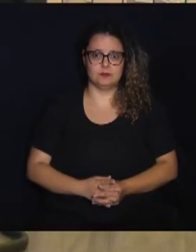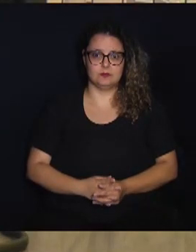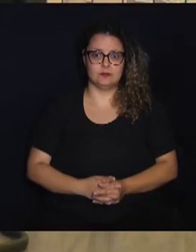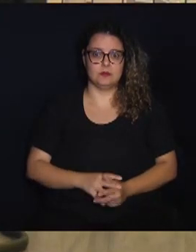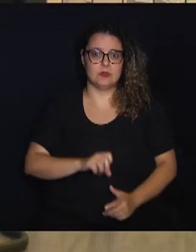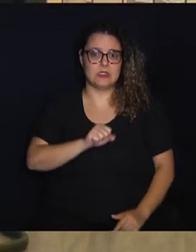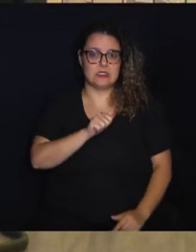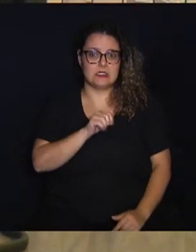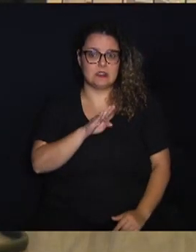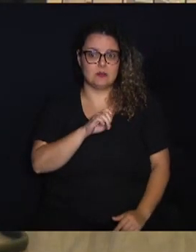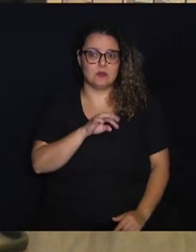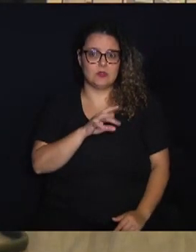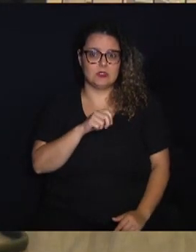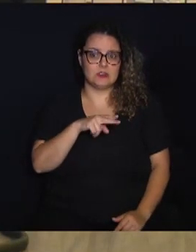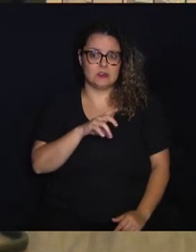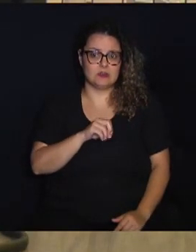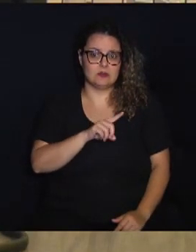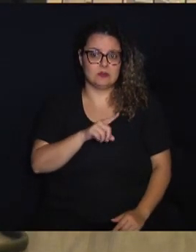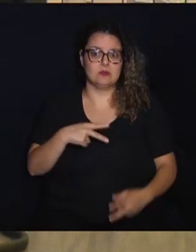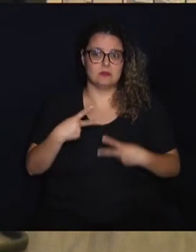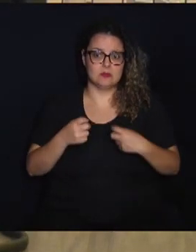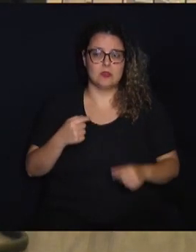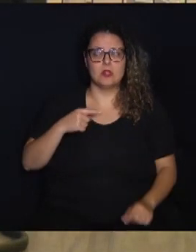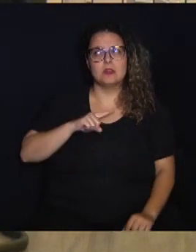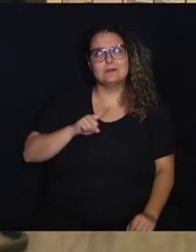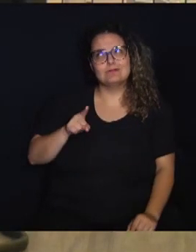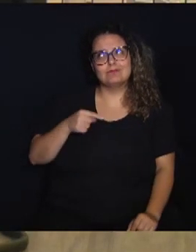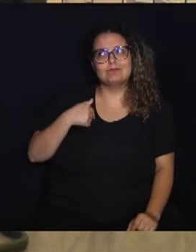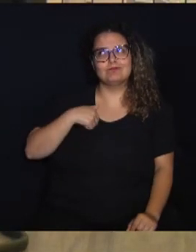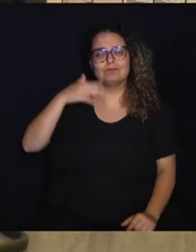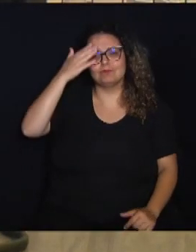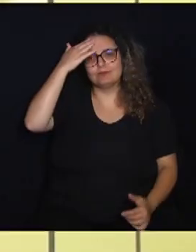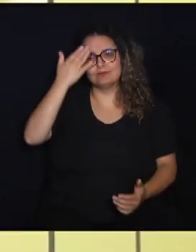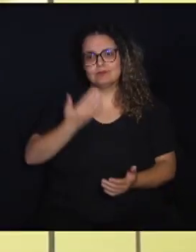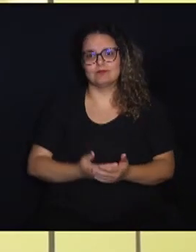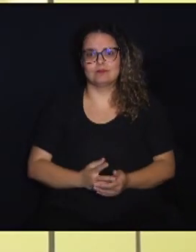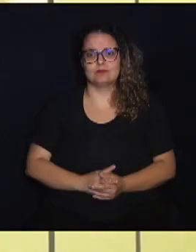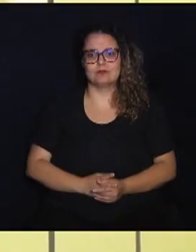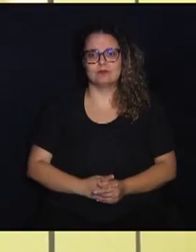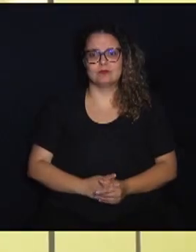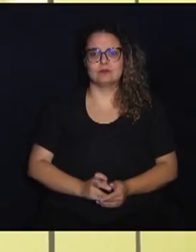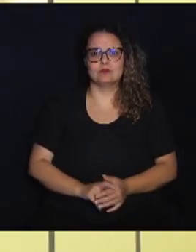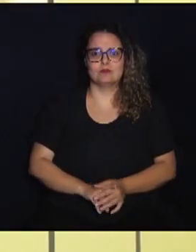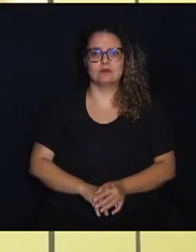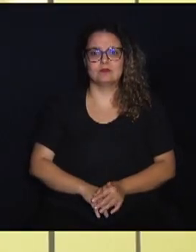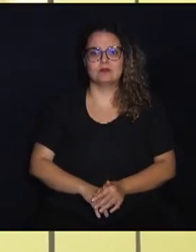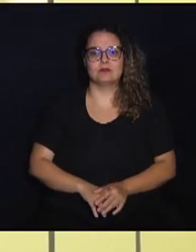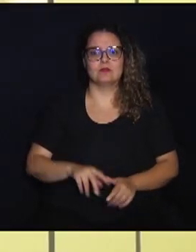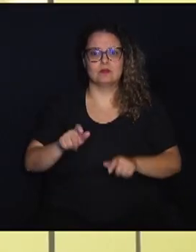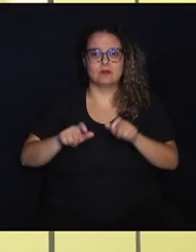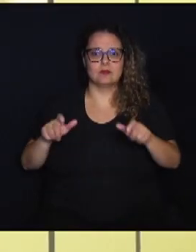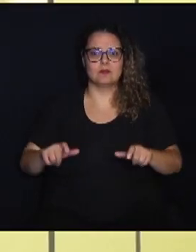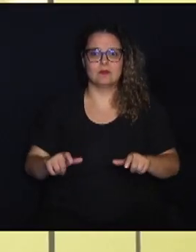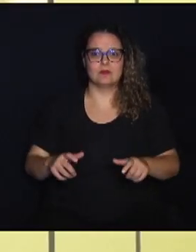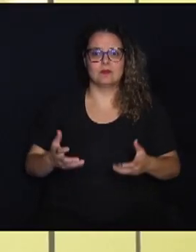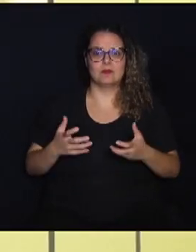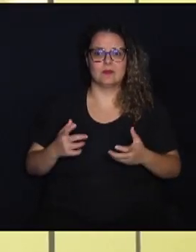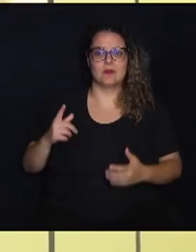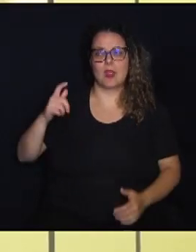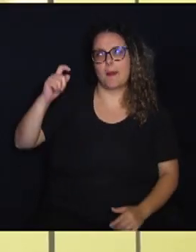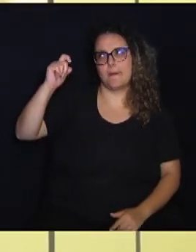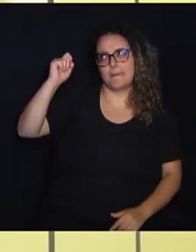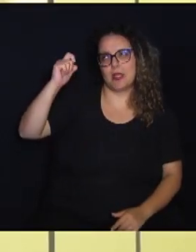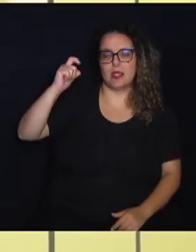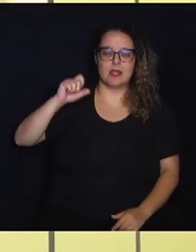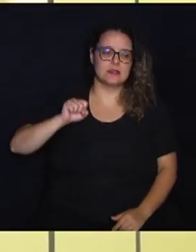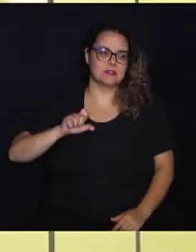sem perceber, Ana Cláudia? Não, eu acredito que é aquele público que quer só a selfie. Entendi.